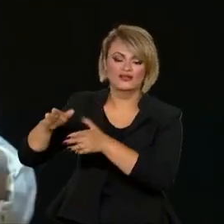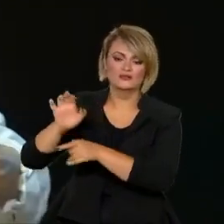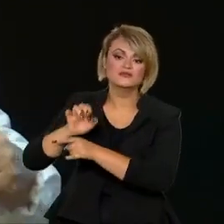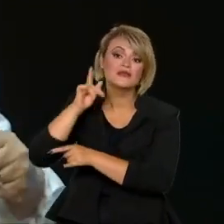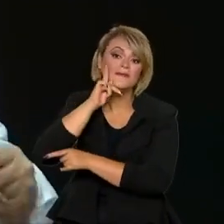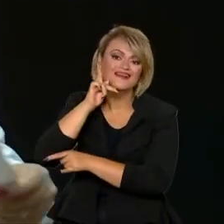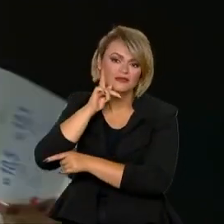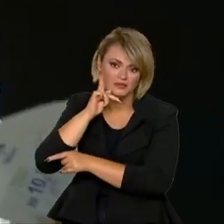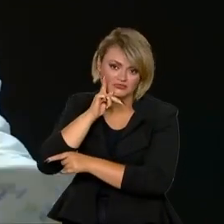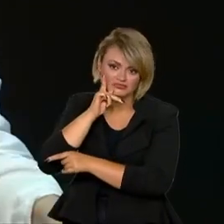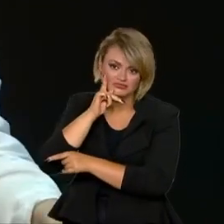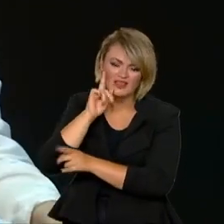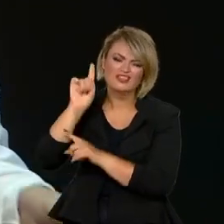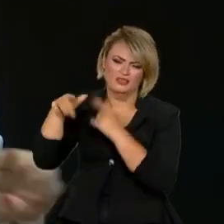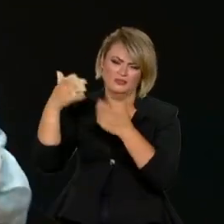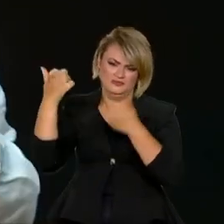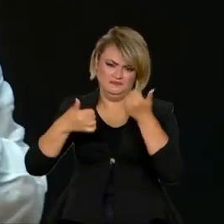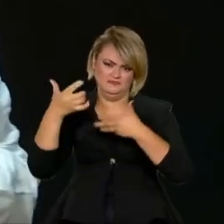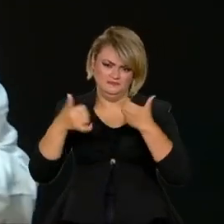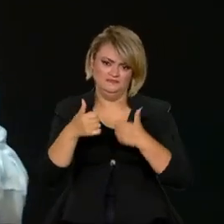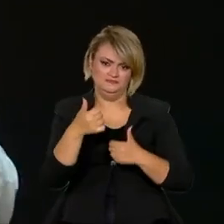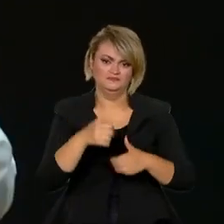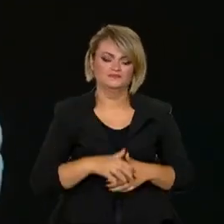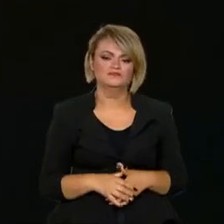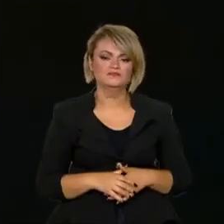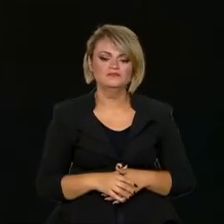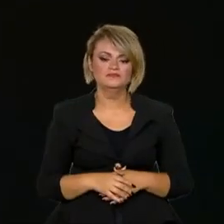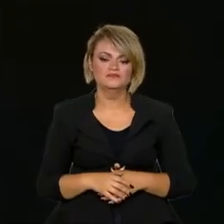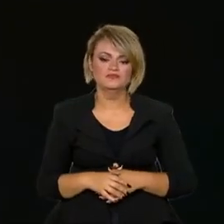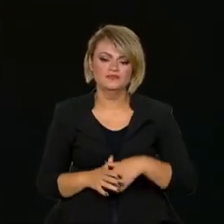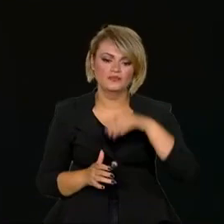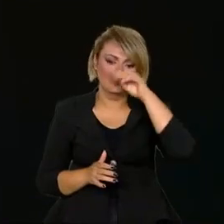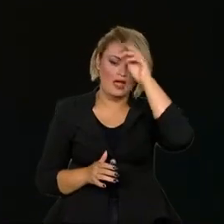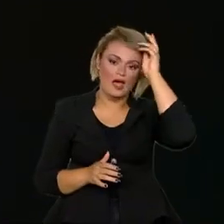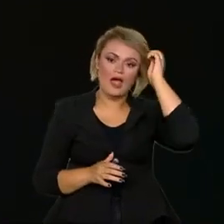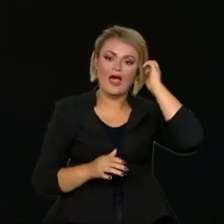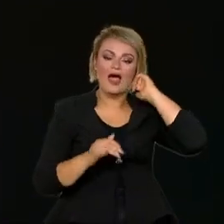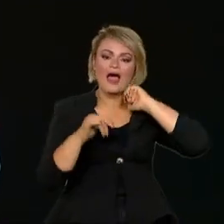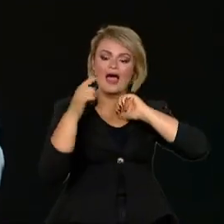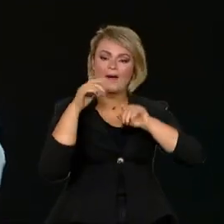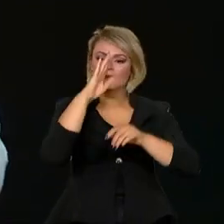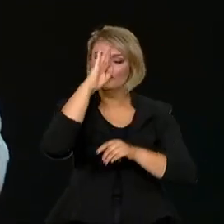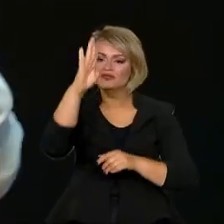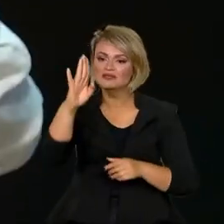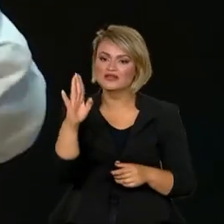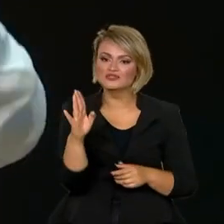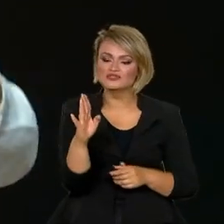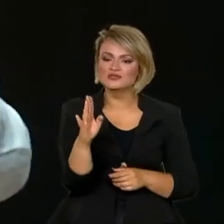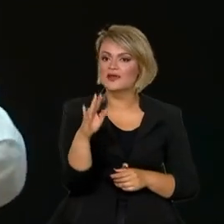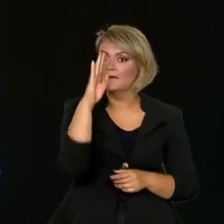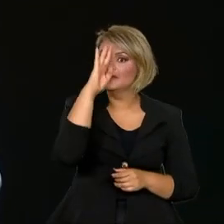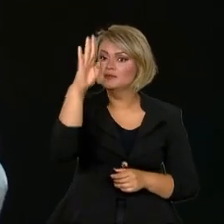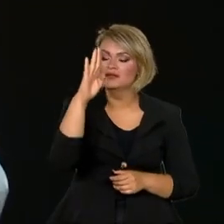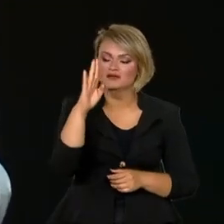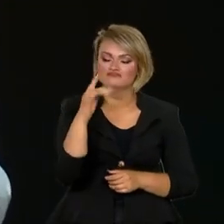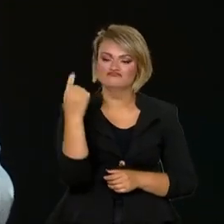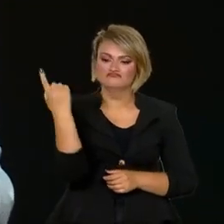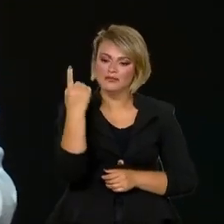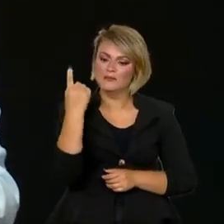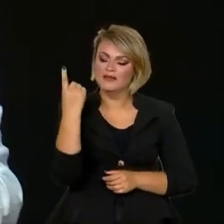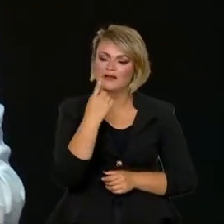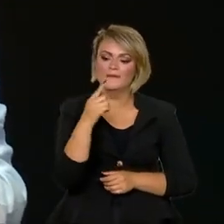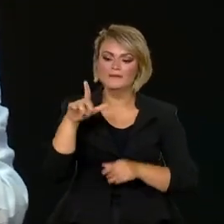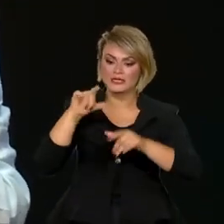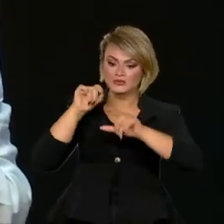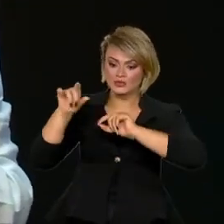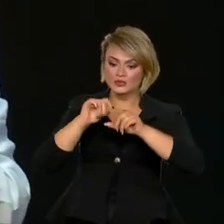bilhões, isso vai ficar claro no decorrer da apresentação. A grande prioridade, a primeira prioridade para a